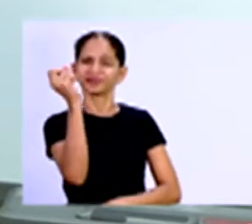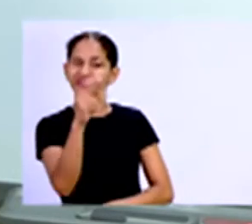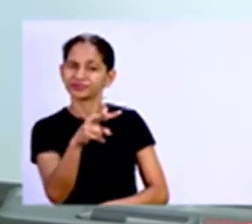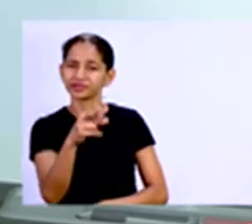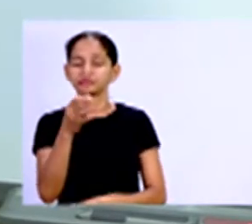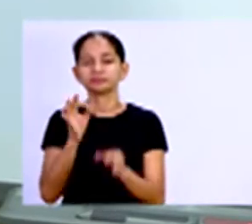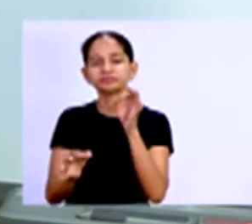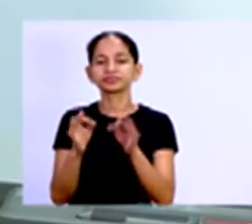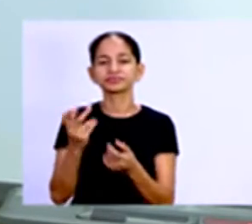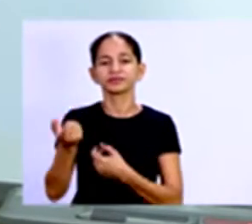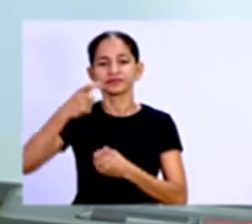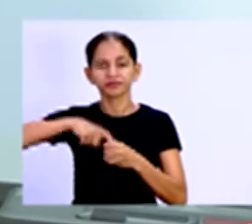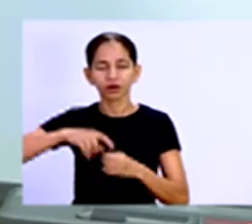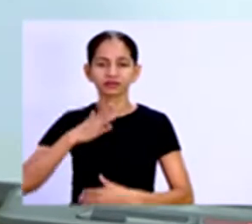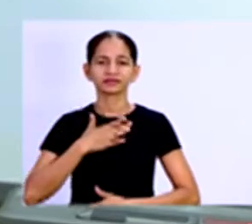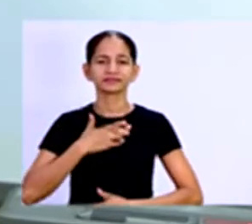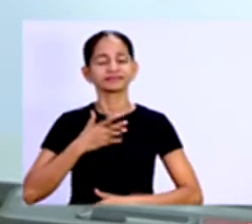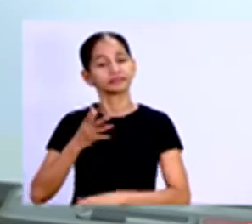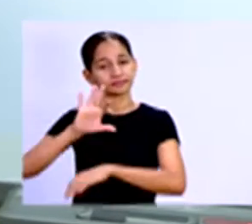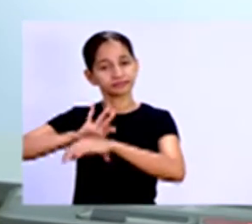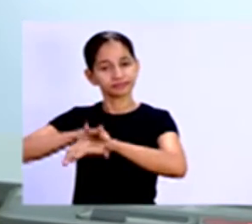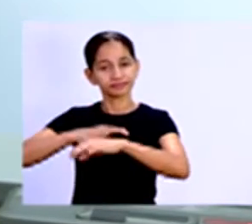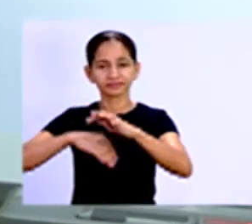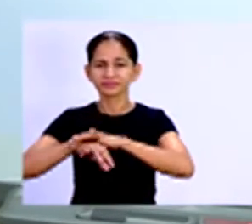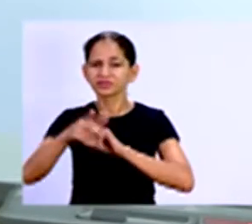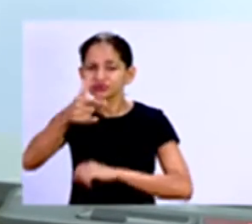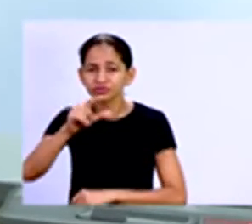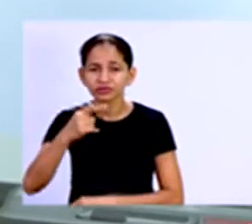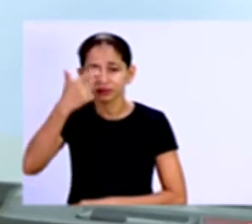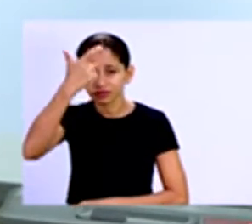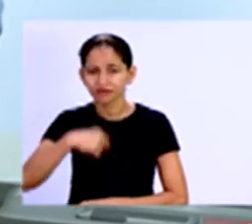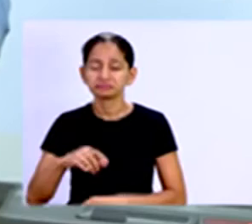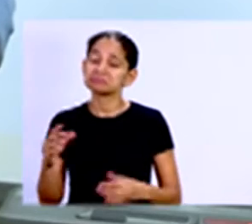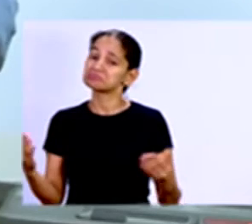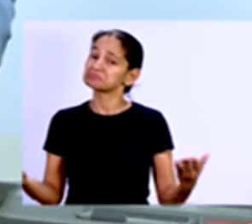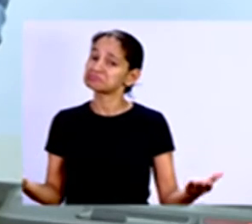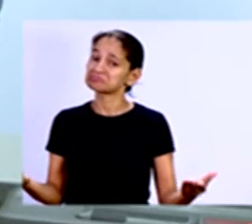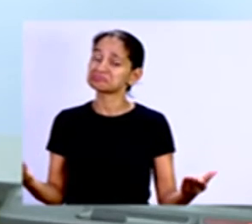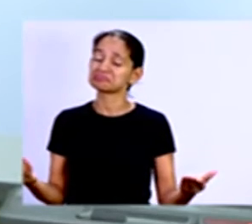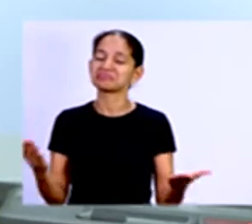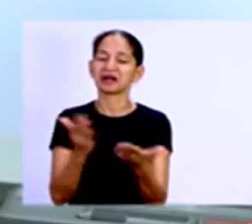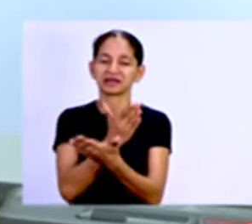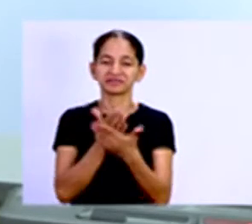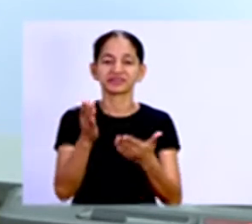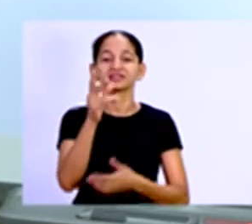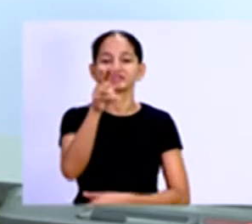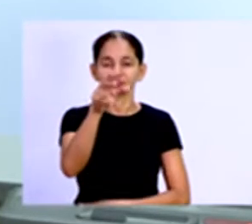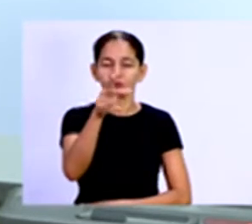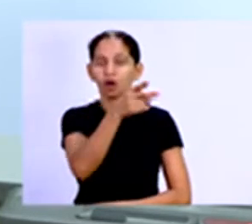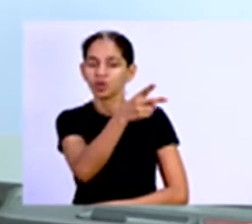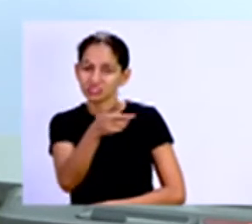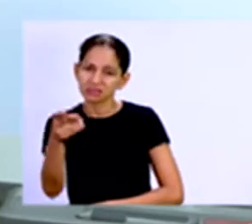virar esse ator de novo com o script dele enquanto juiz? Não é? Por exemplo, igual algumas semanas atrás,